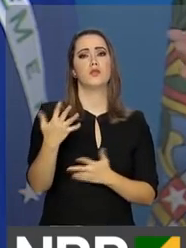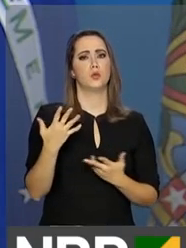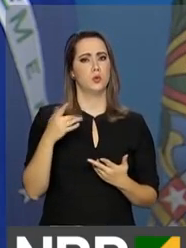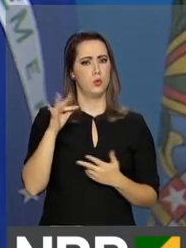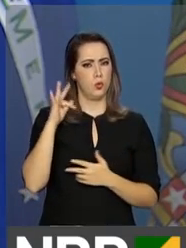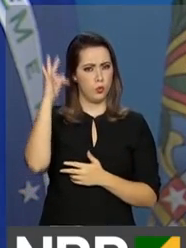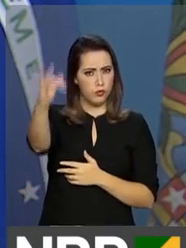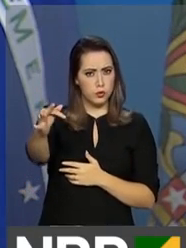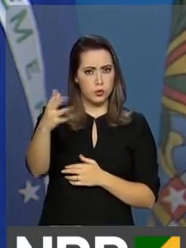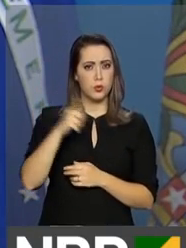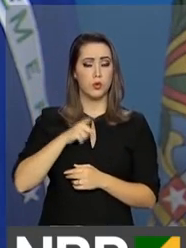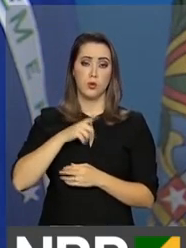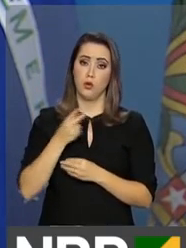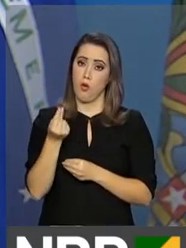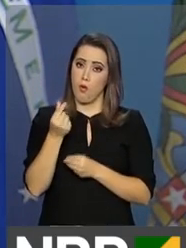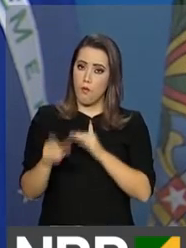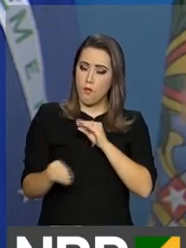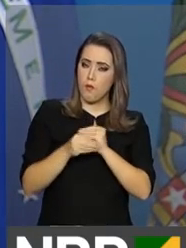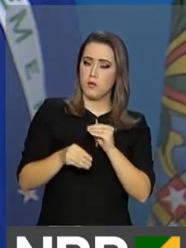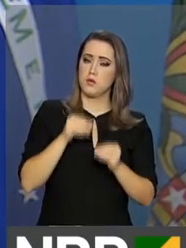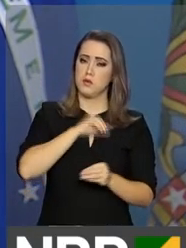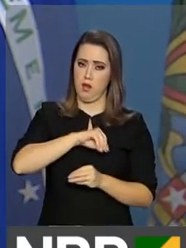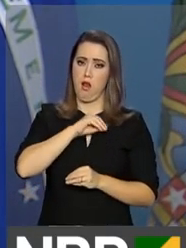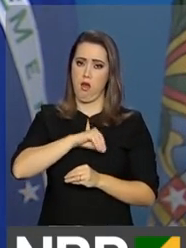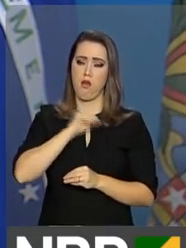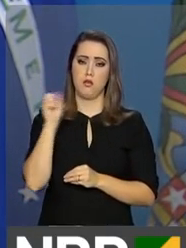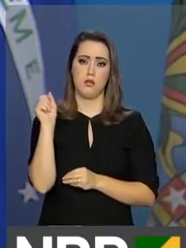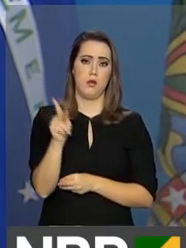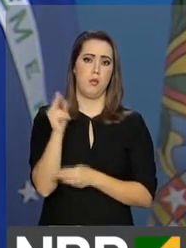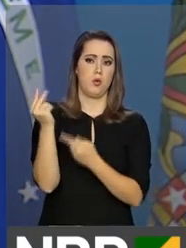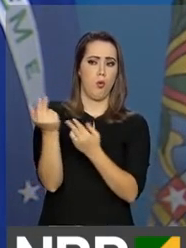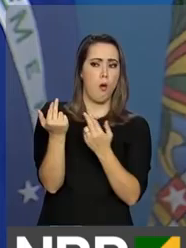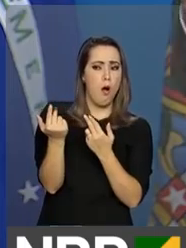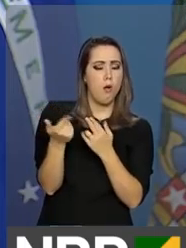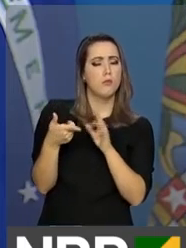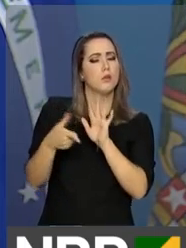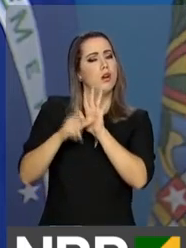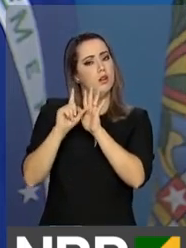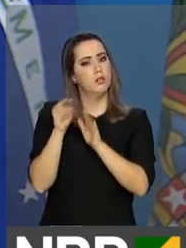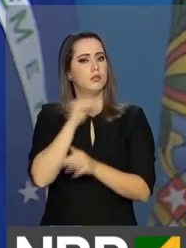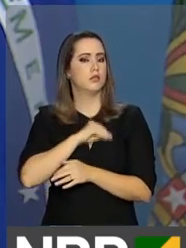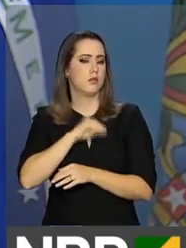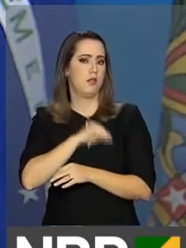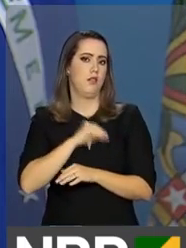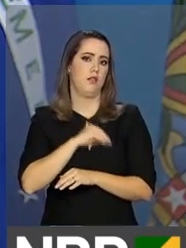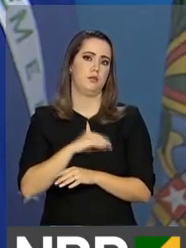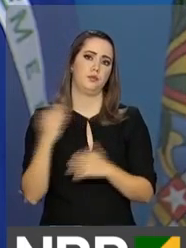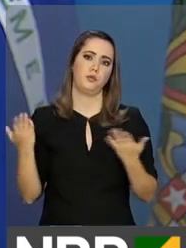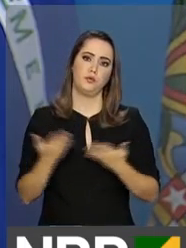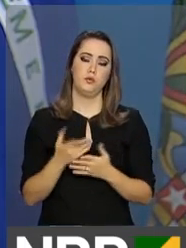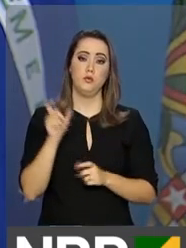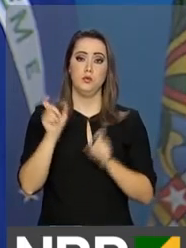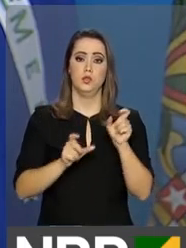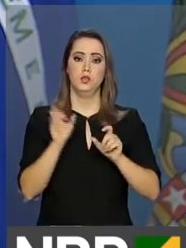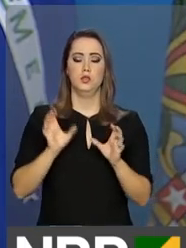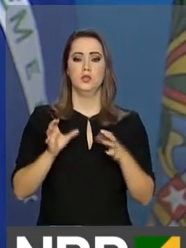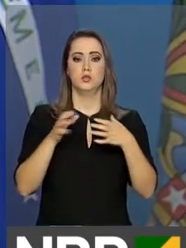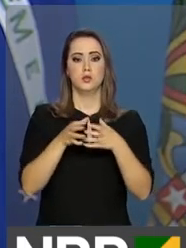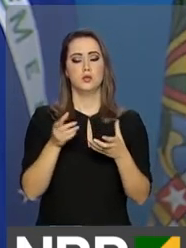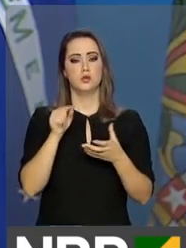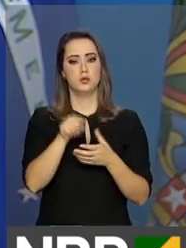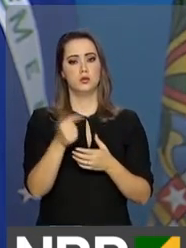adiante, uma previdência, uma aposentadoria no mesmo padrão, no mesmo nível que hoje recebe,